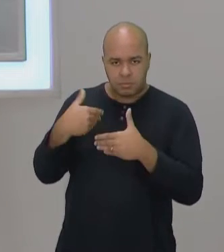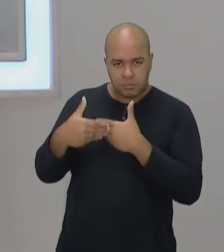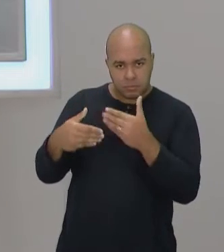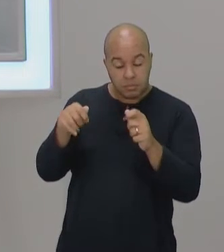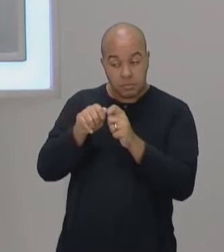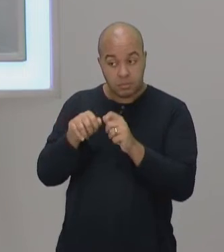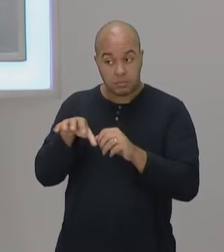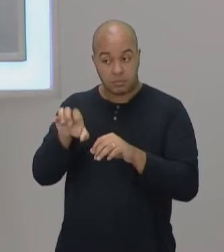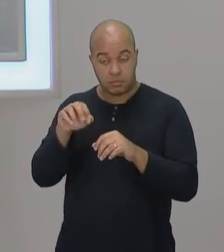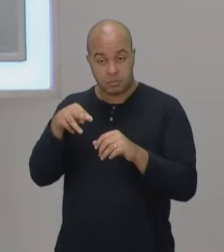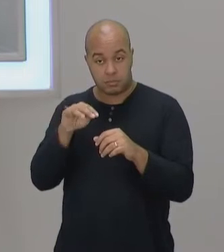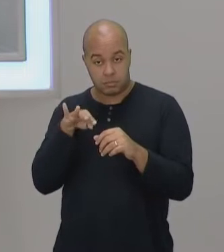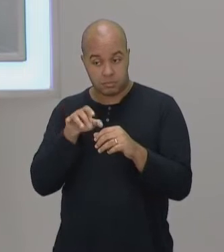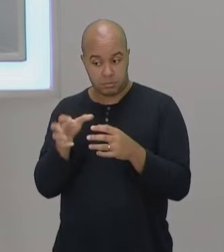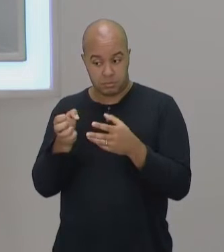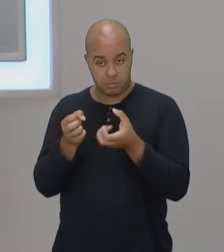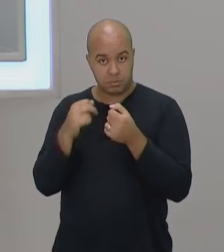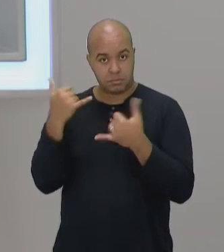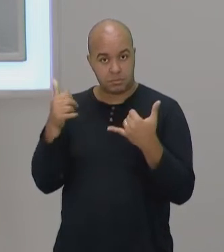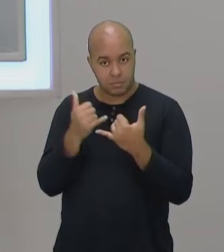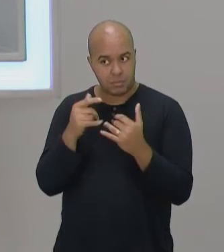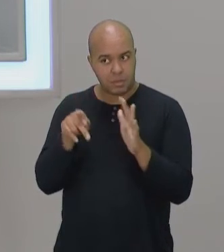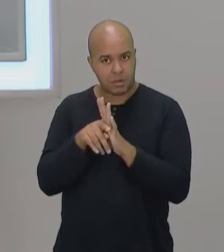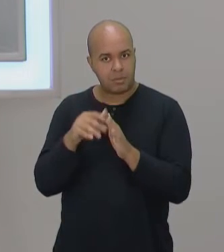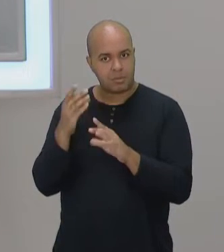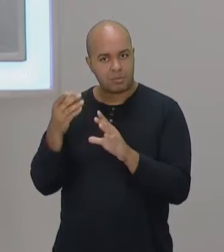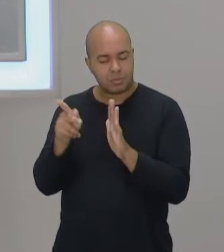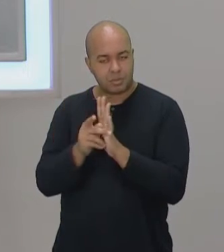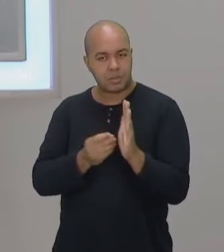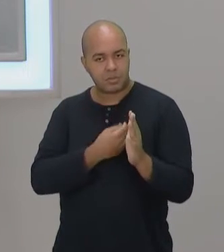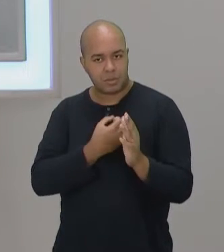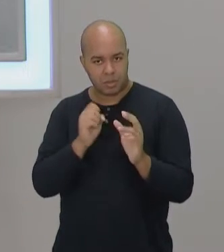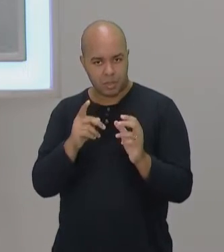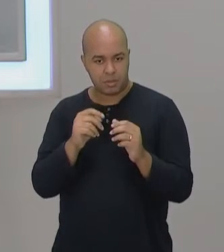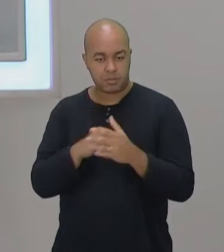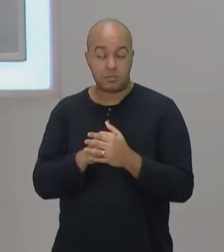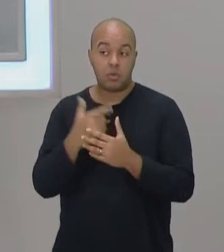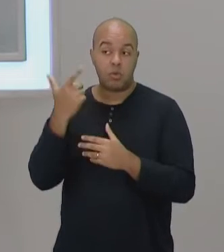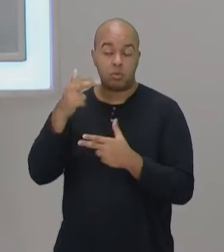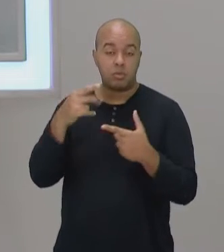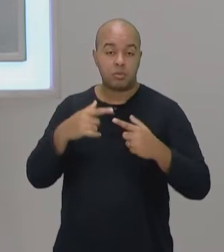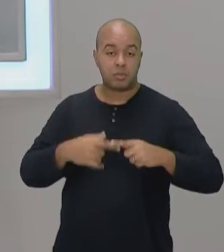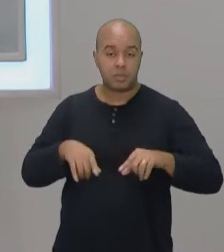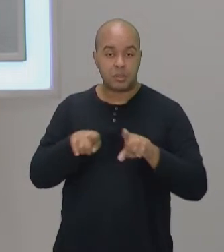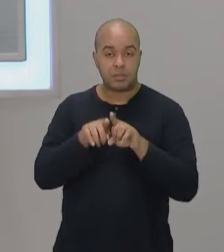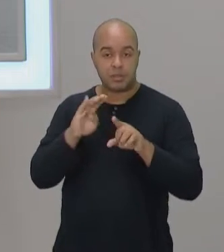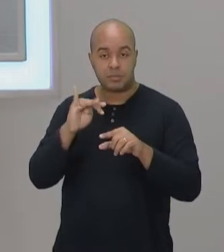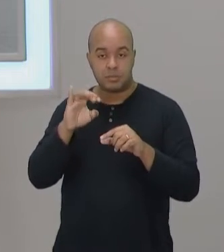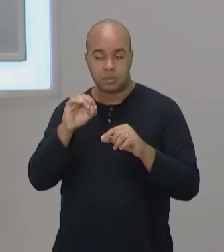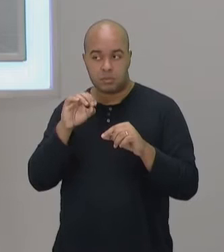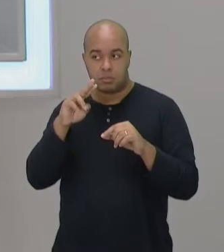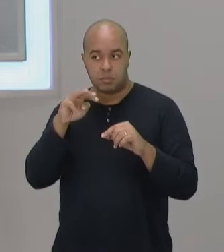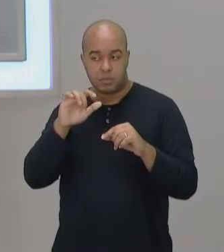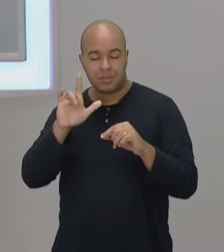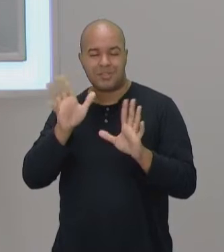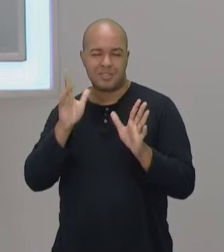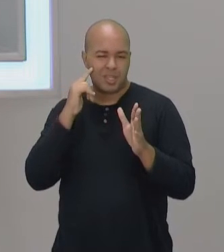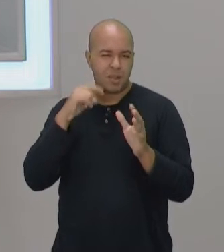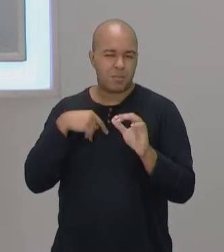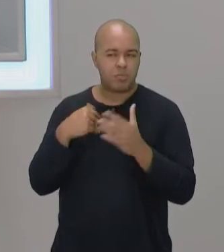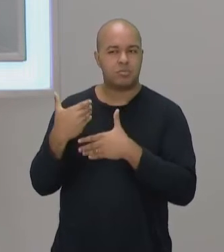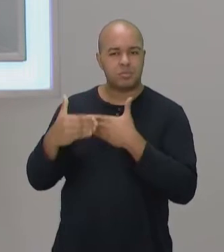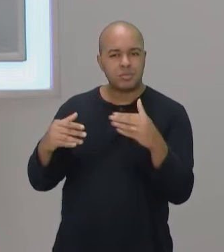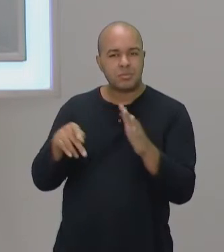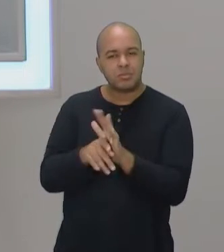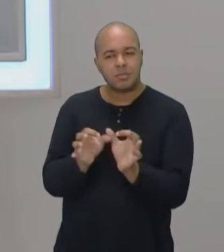processo metabólico de obtenção de energia nos seres vivos, está bem? Outra classe de biomoléculas, que essa daí já é mais para o